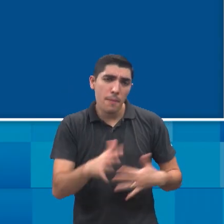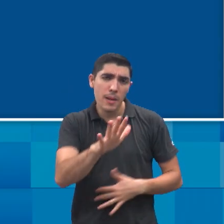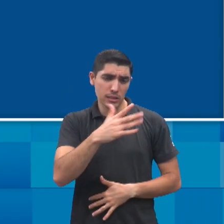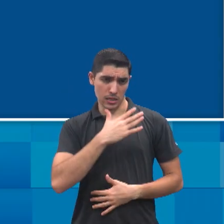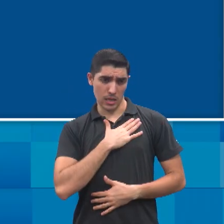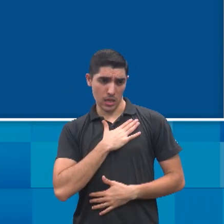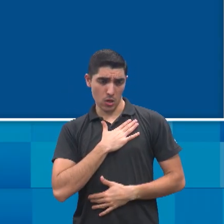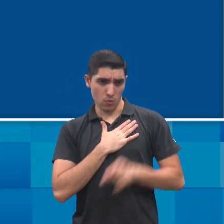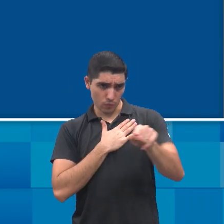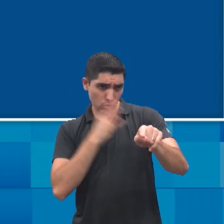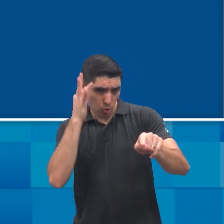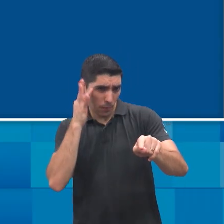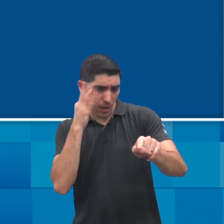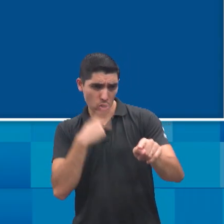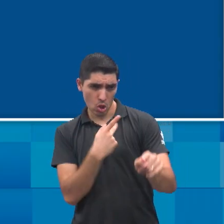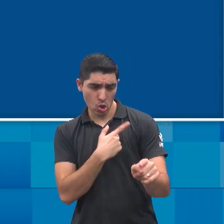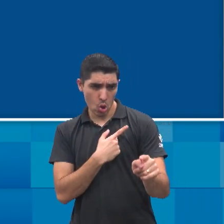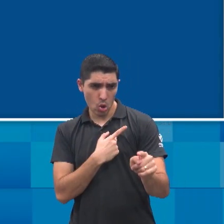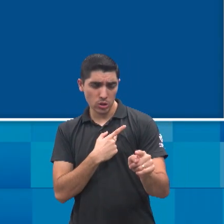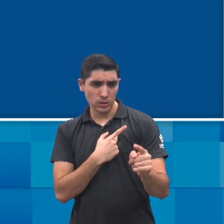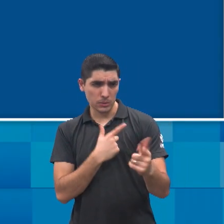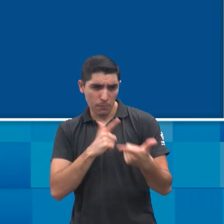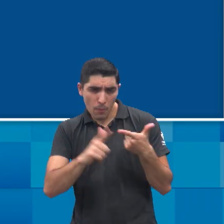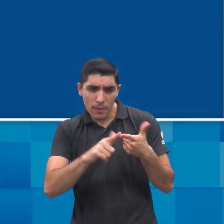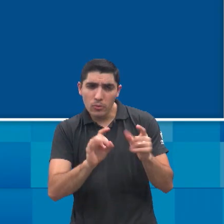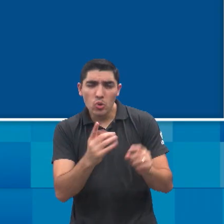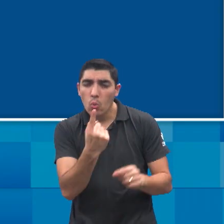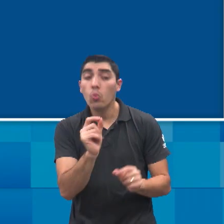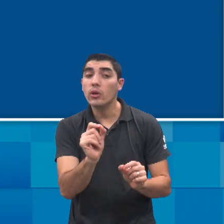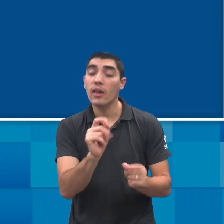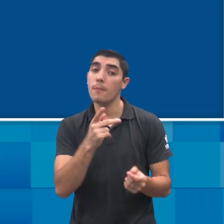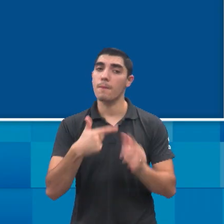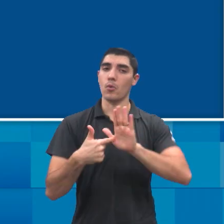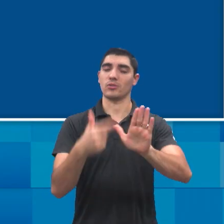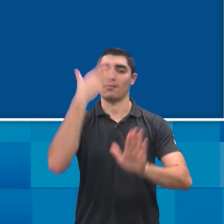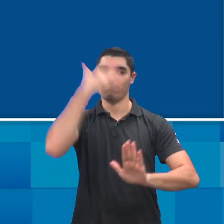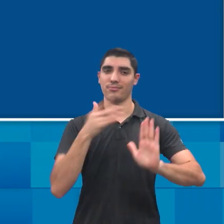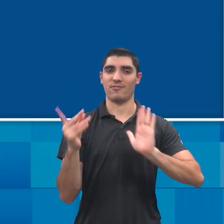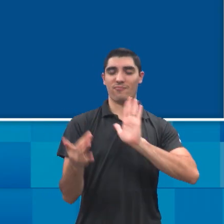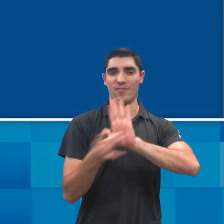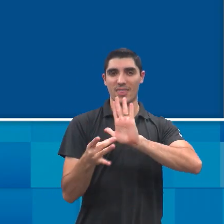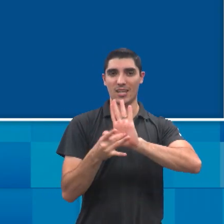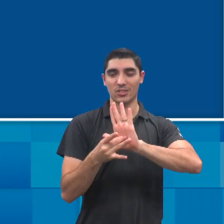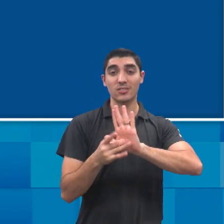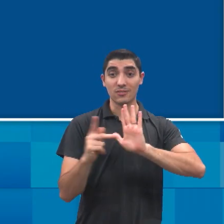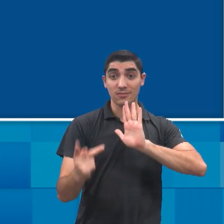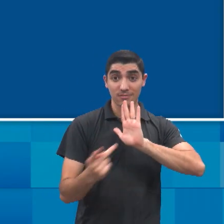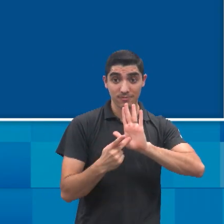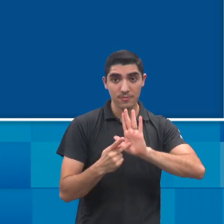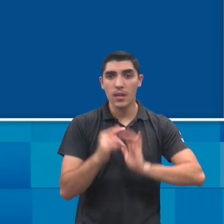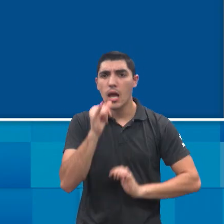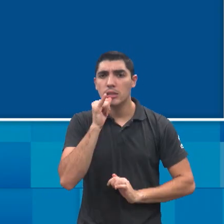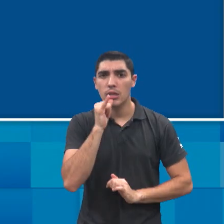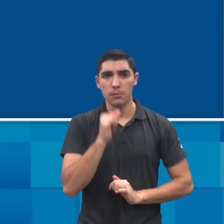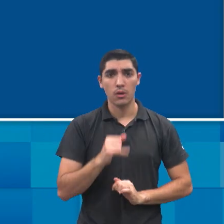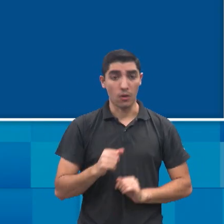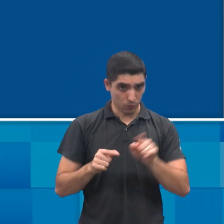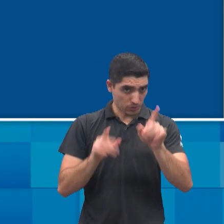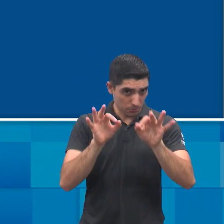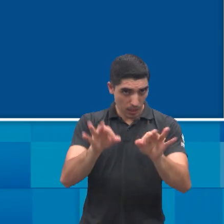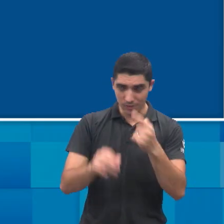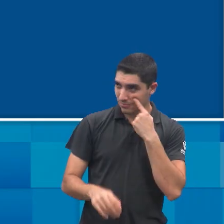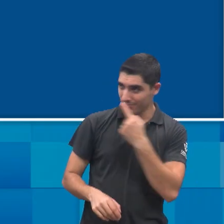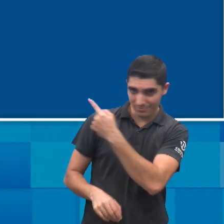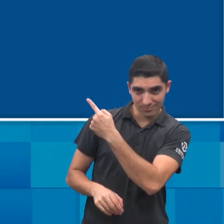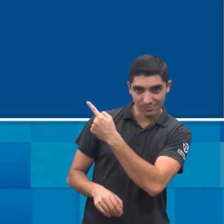Excelência tergiversa com a verdade. O senhor mostrou uma tela aí agora há pouco, dizendo o seguinte, não, olha, realmente votei com o PT, então o senhor não discorda, ok? Então